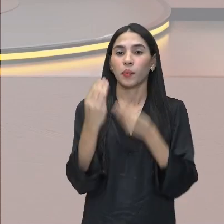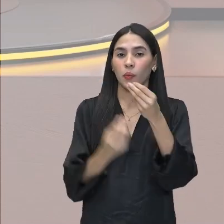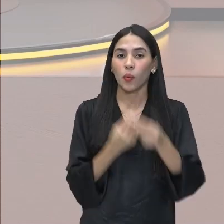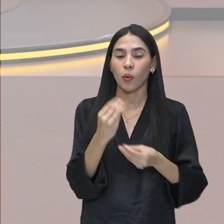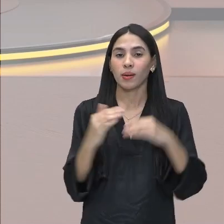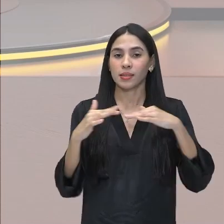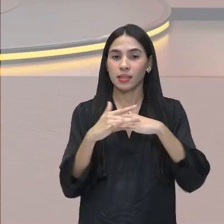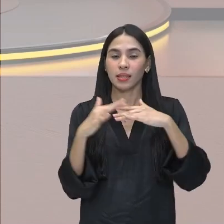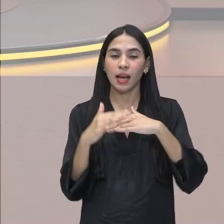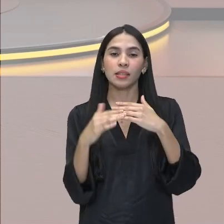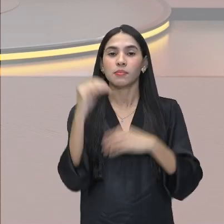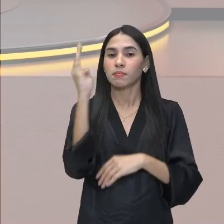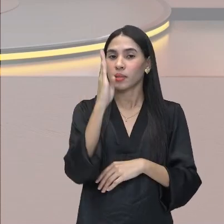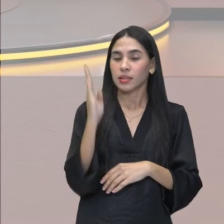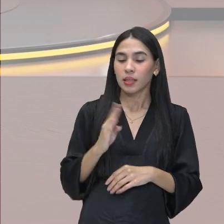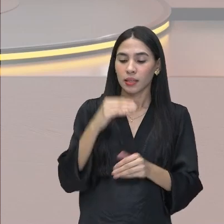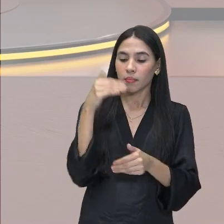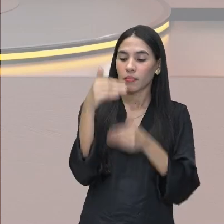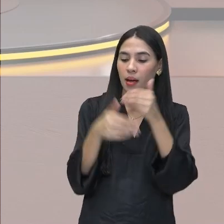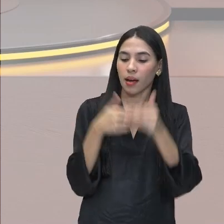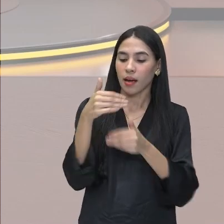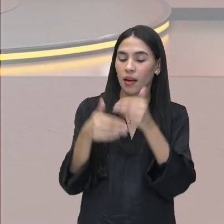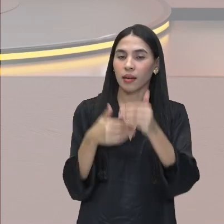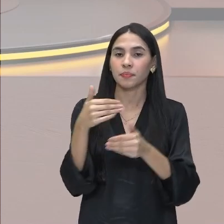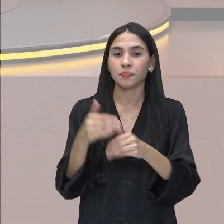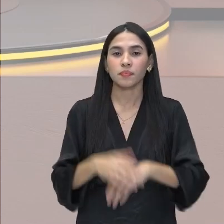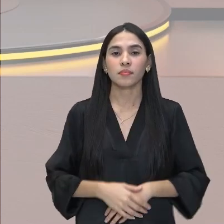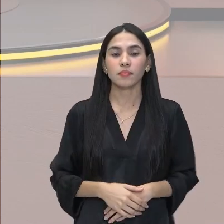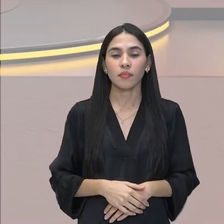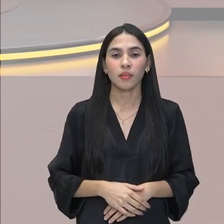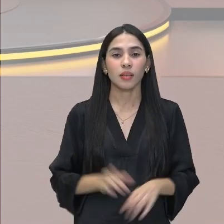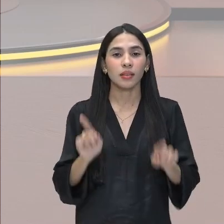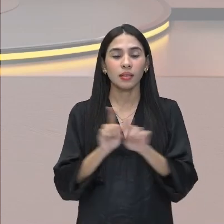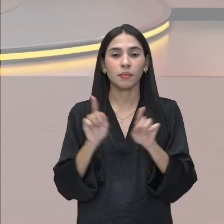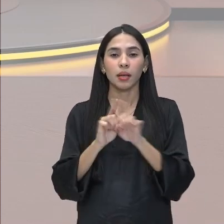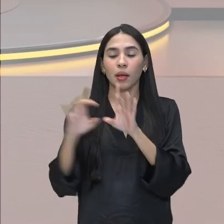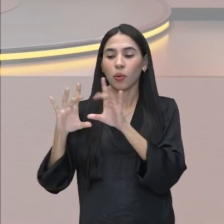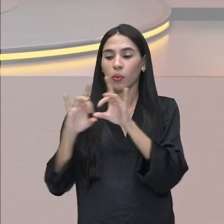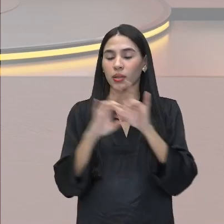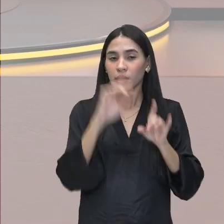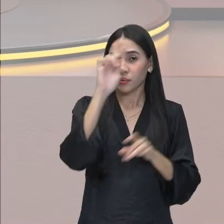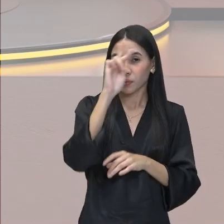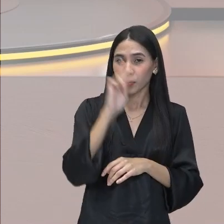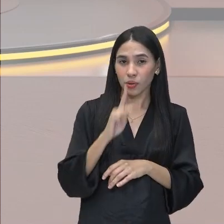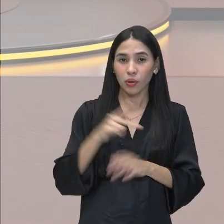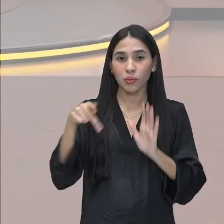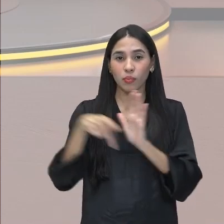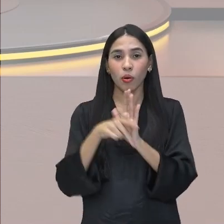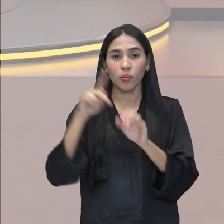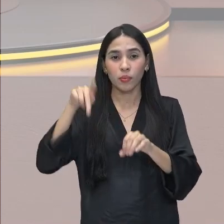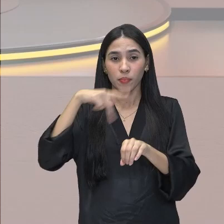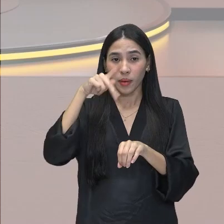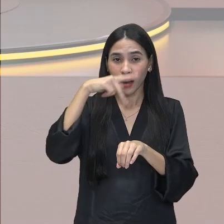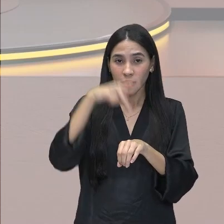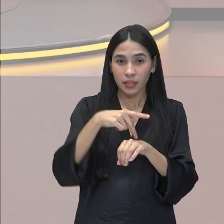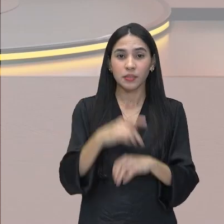foram evoluindo ao longo do tempo, né, de acordo com o contexto histórico do nosso país,